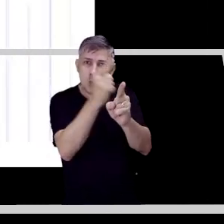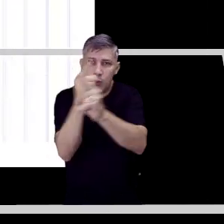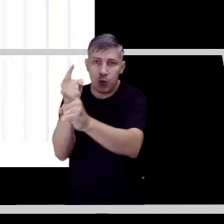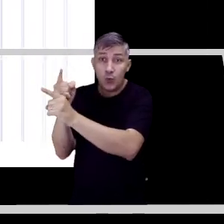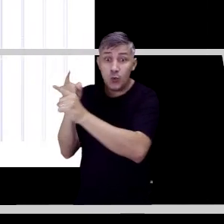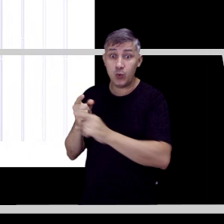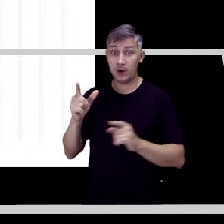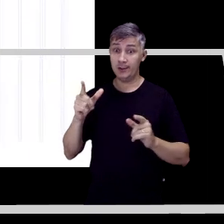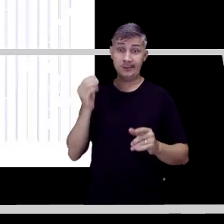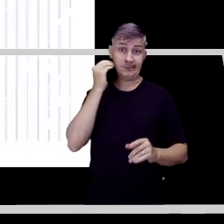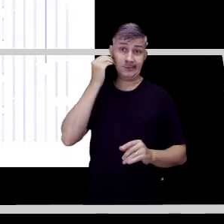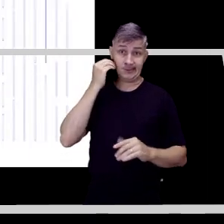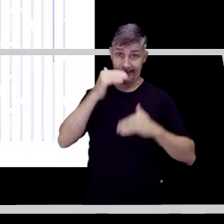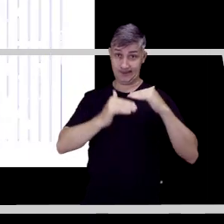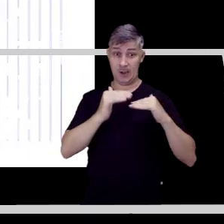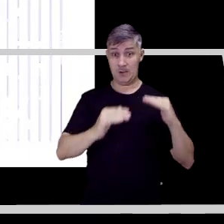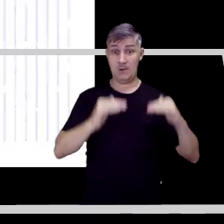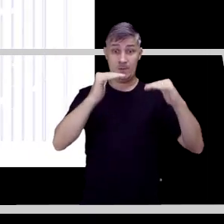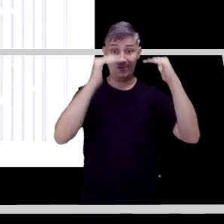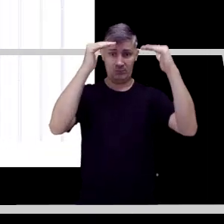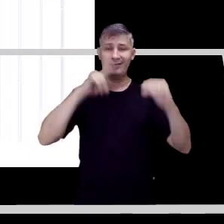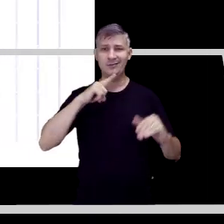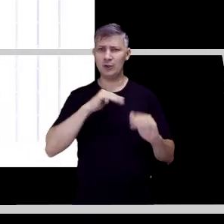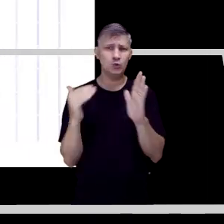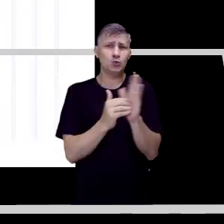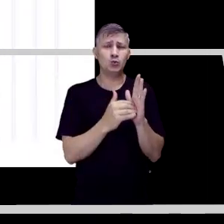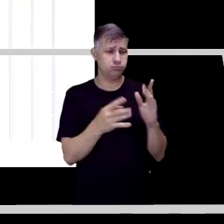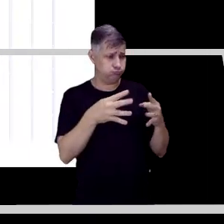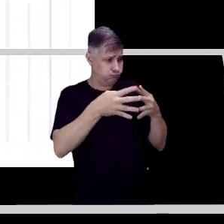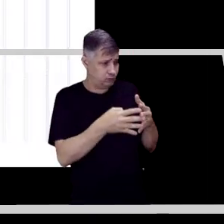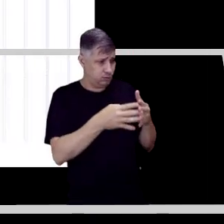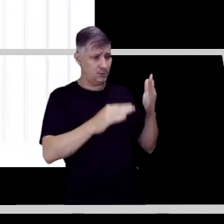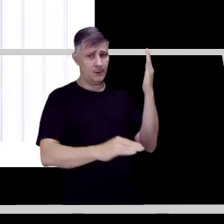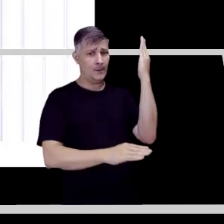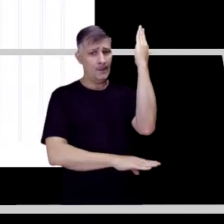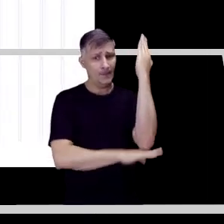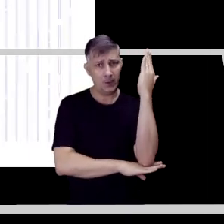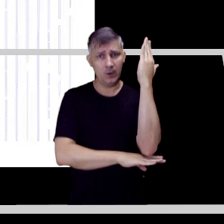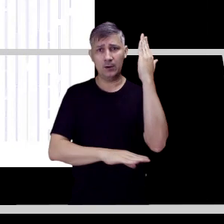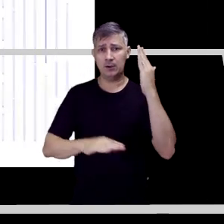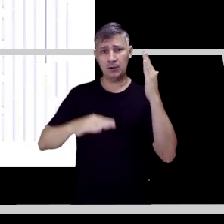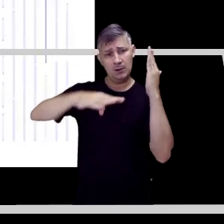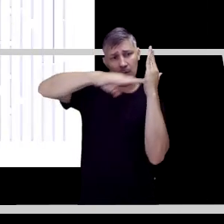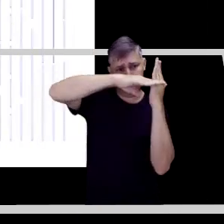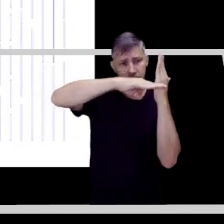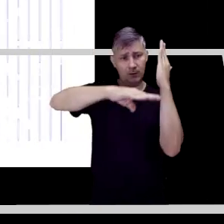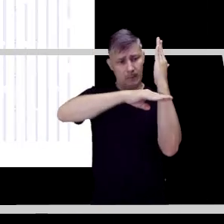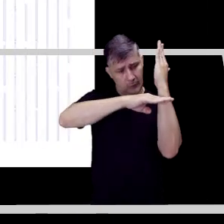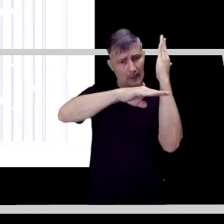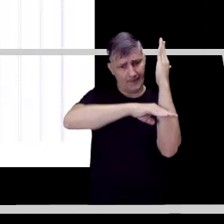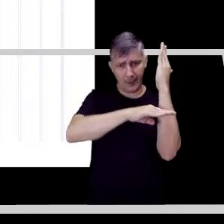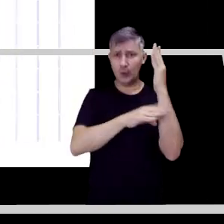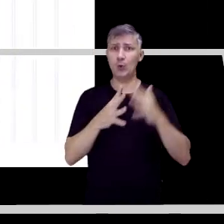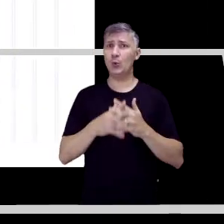pré-fabricados e parte de uma mesma lógica. Então, aí a gente vê vigas, pilares, conectores, tirantes, né? Tudo que envolve